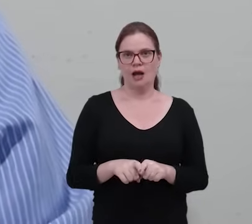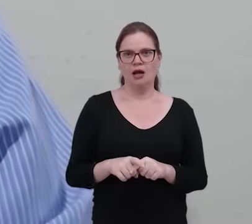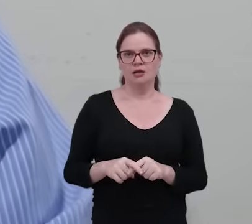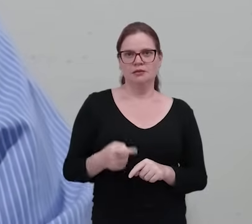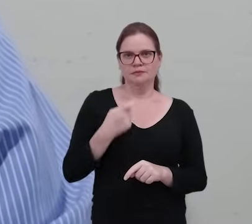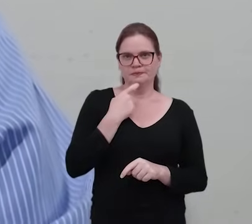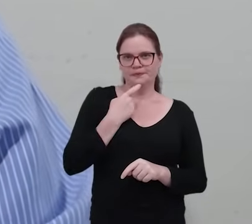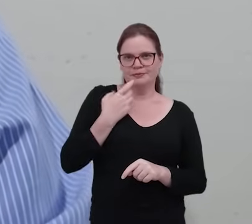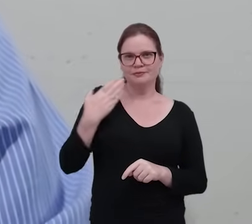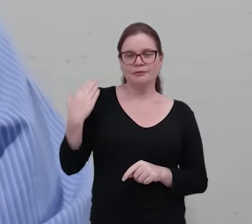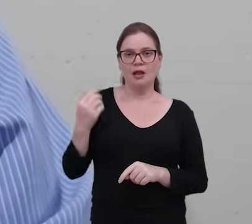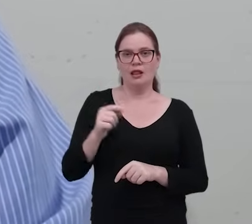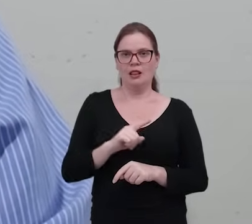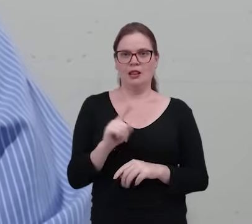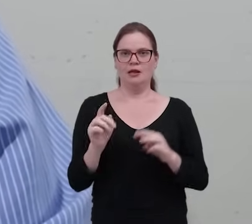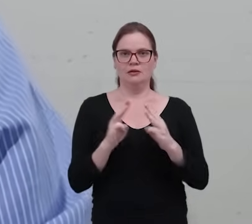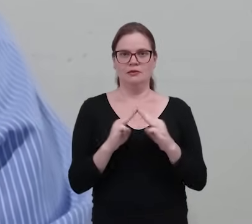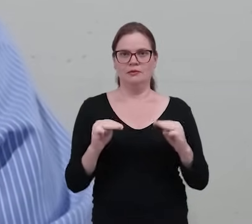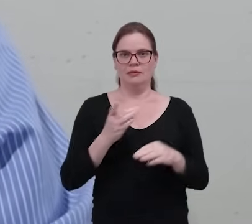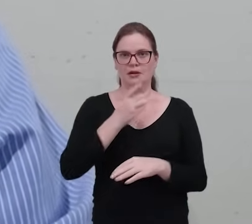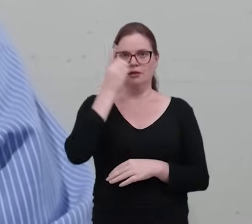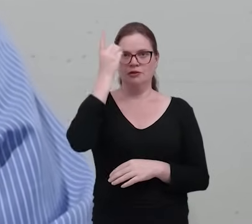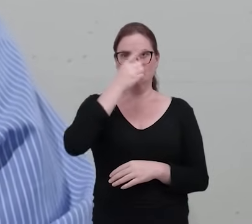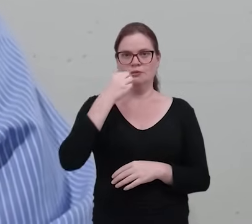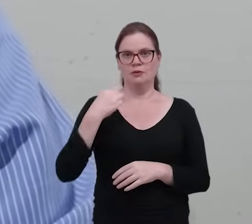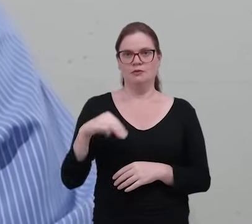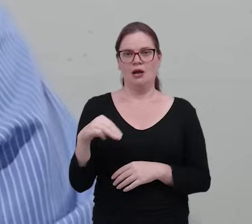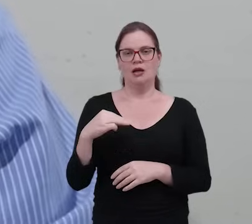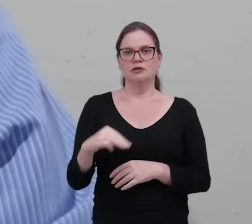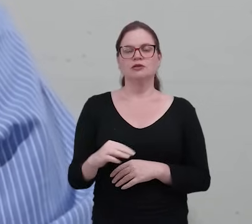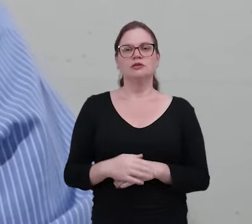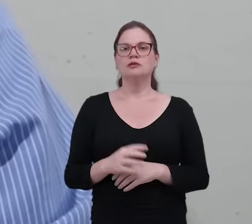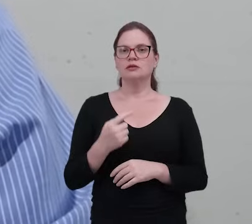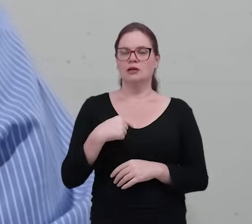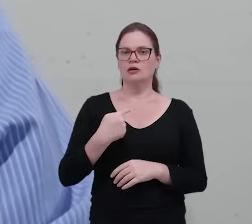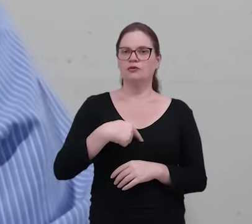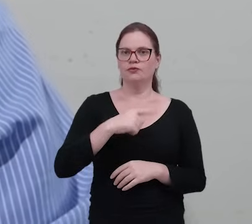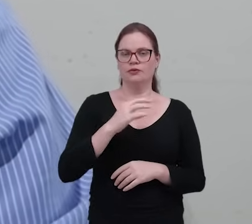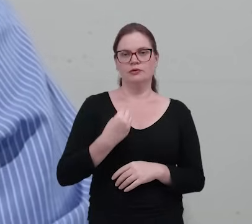Recentemente, nós recebemos aí no Manaim de Domingos Martins,